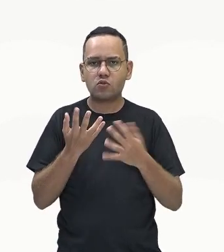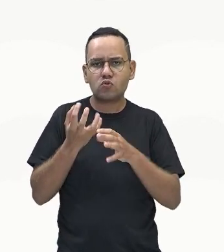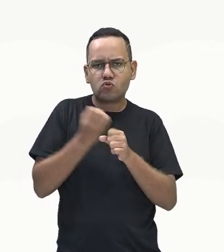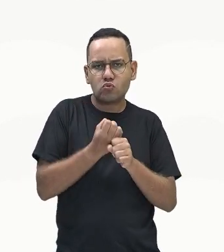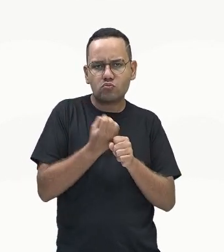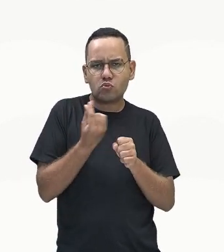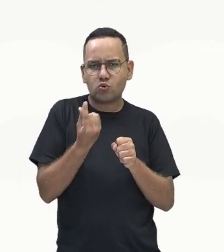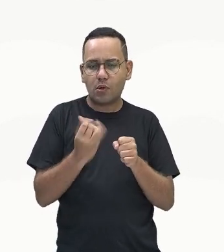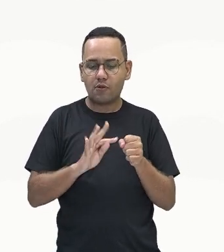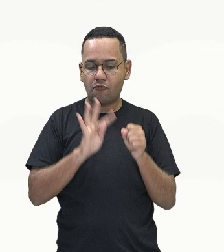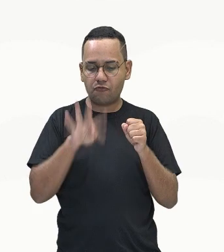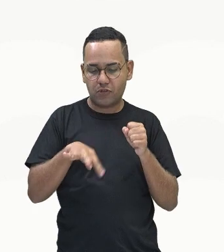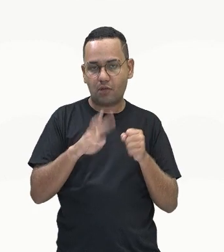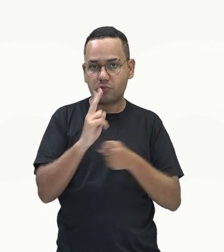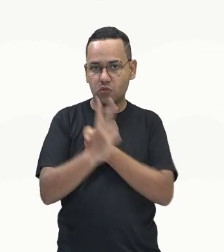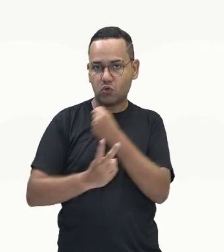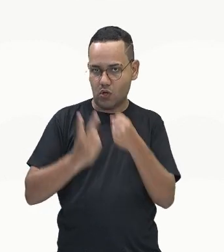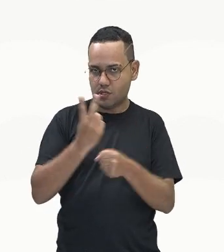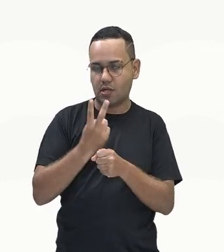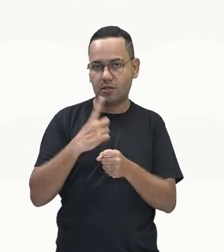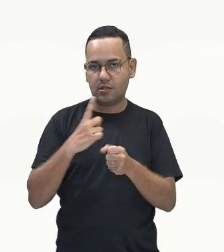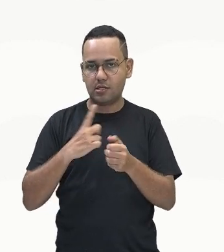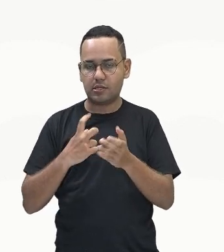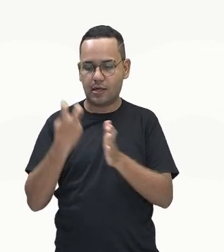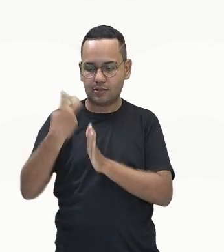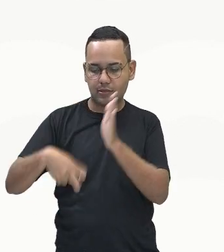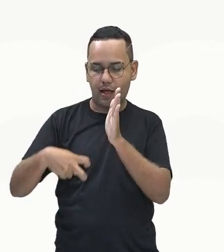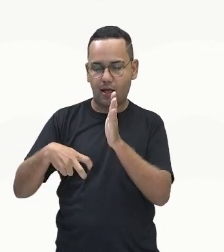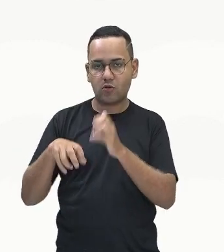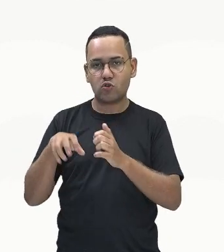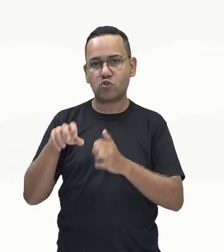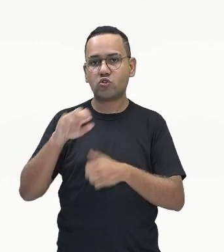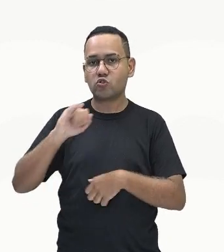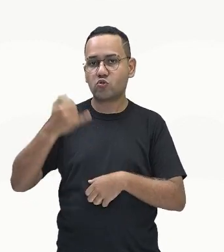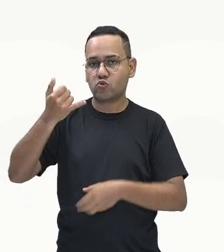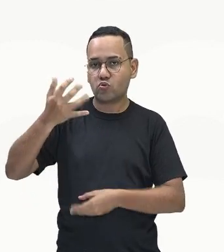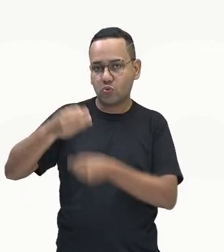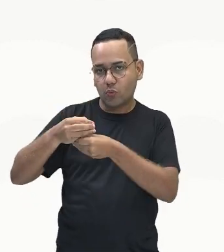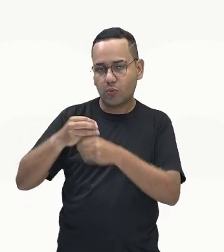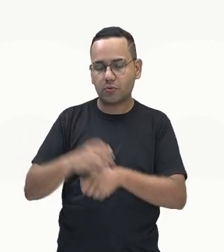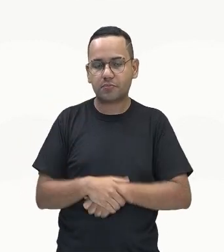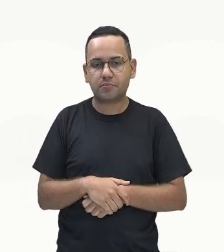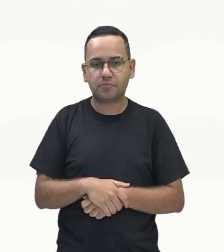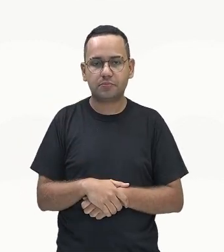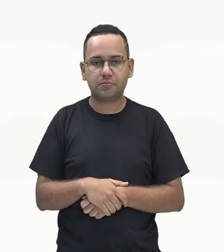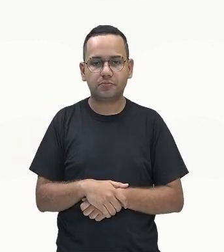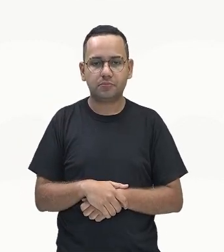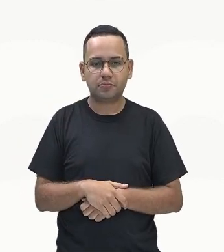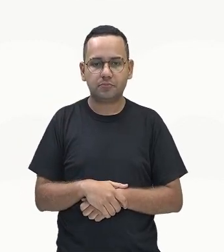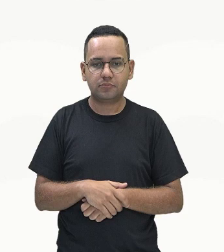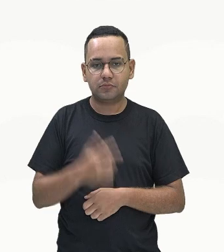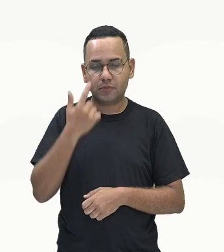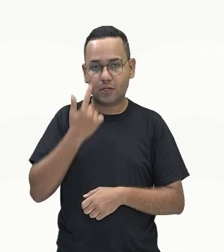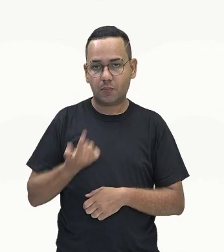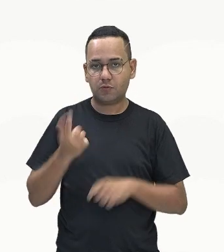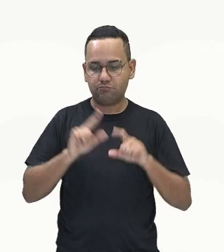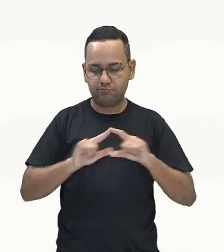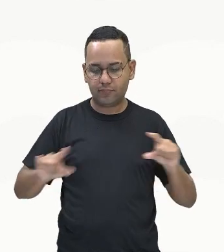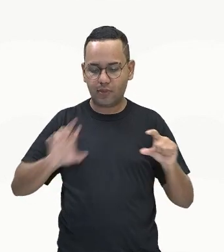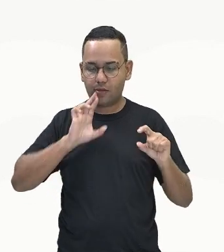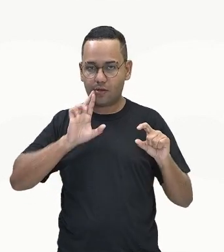anos, né, com essa taxa aí de juros aplicada a juros compostos, nos traz um montante de